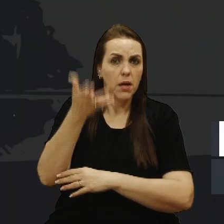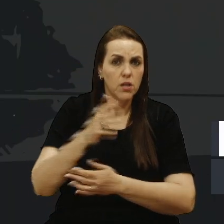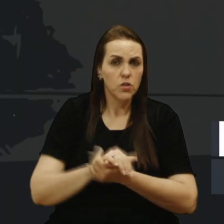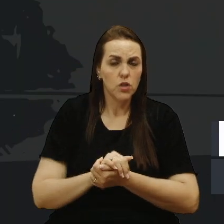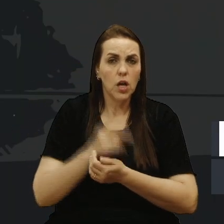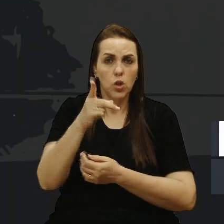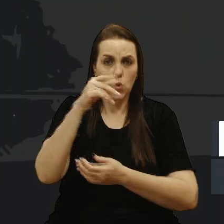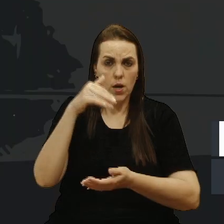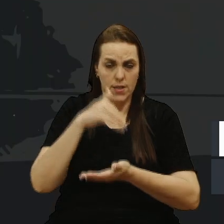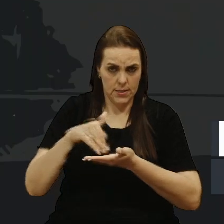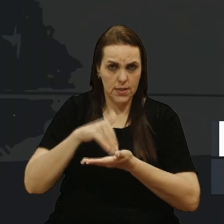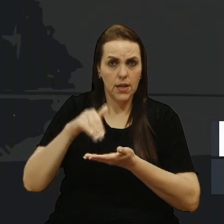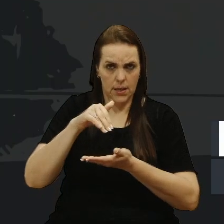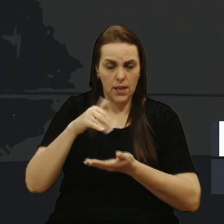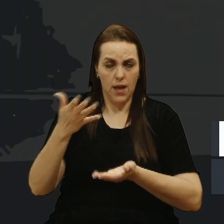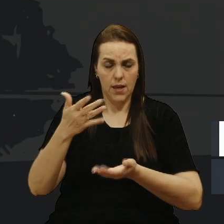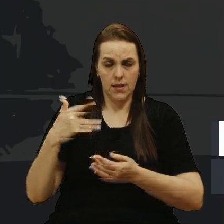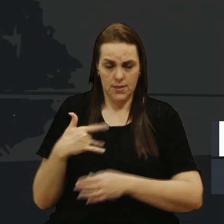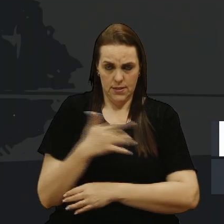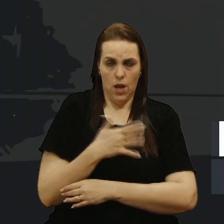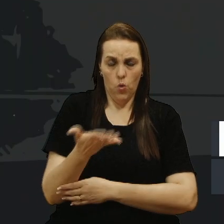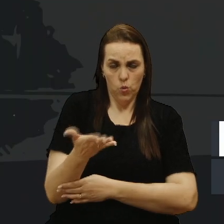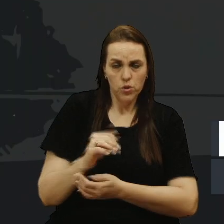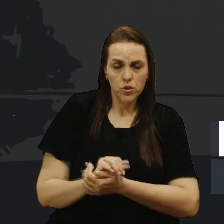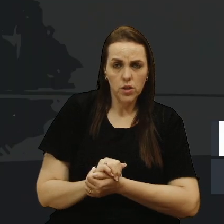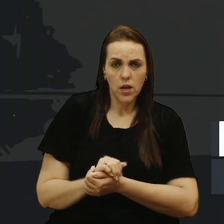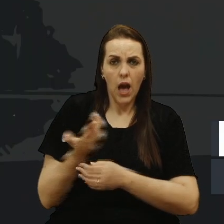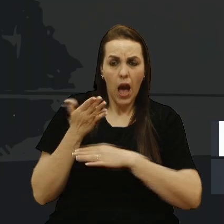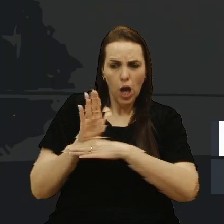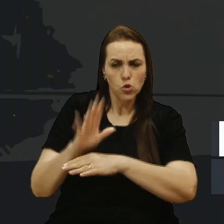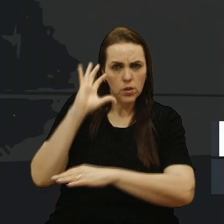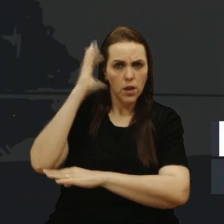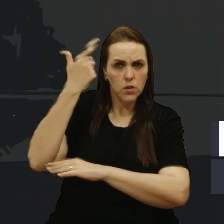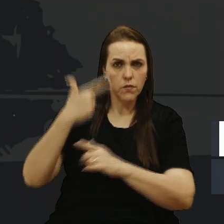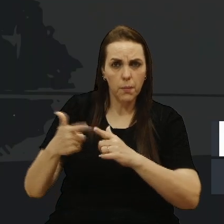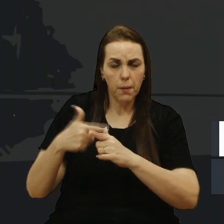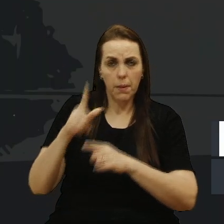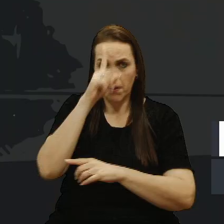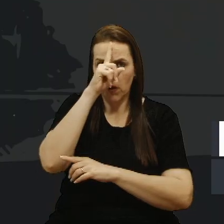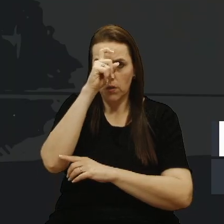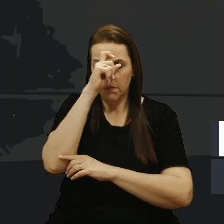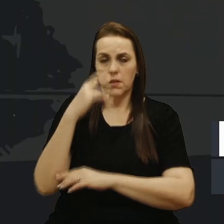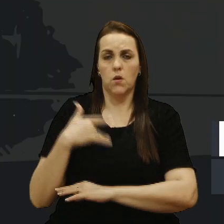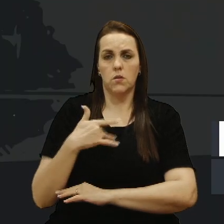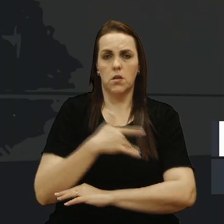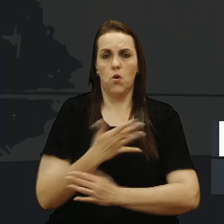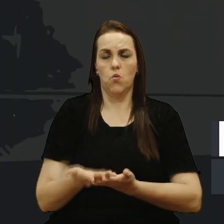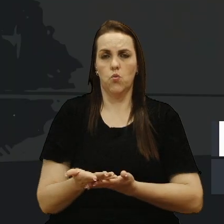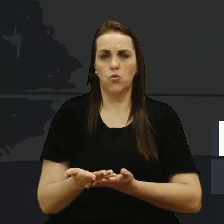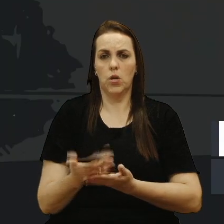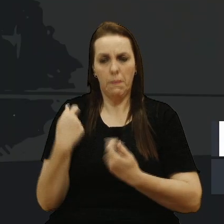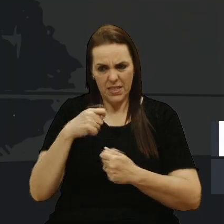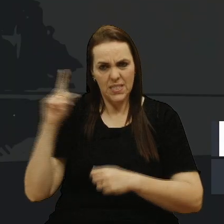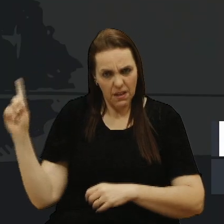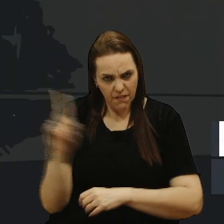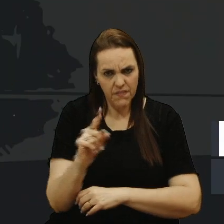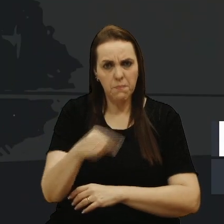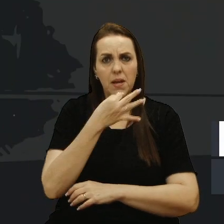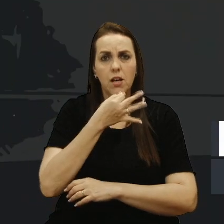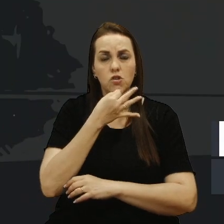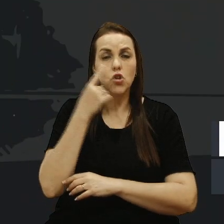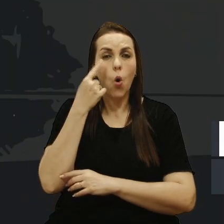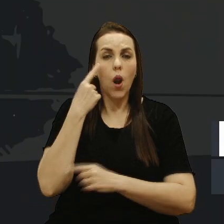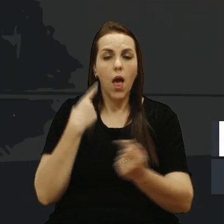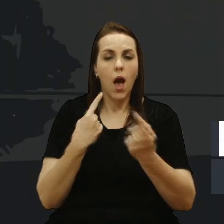a sua secretária de saúde, e ajudar a resolver o problema do Hospital Saúde. Desde vir a Caxias e olhar a Rota